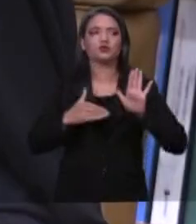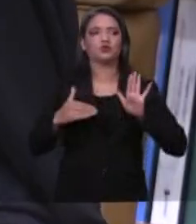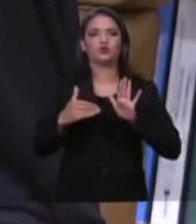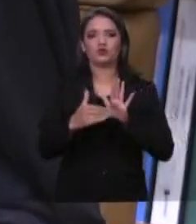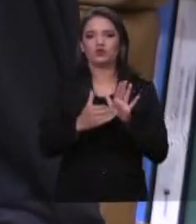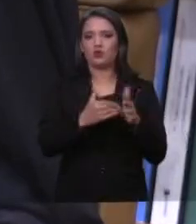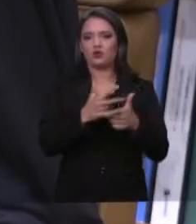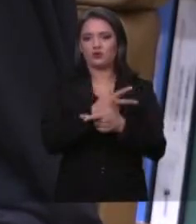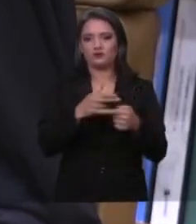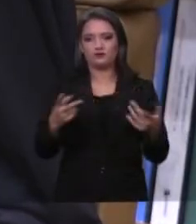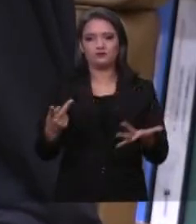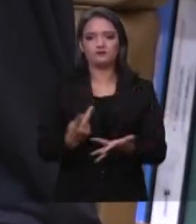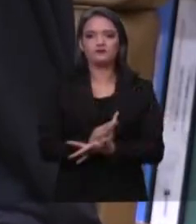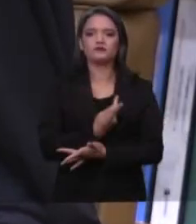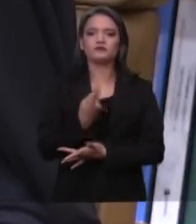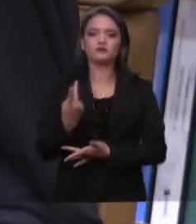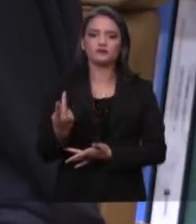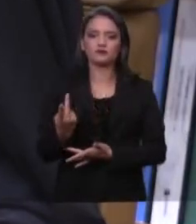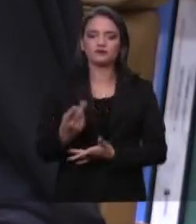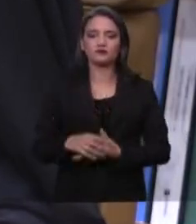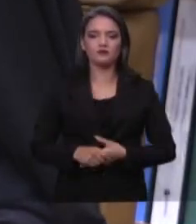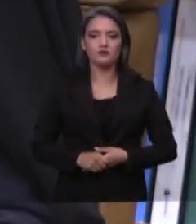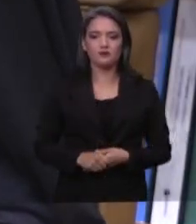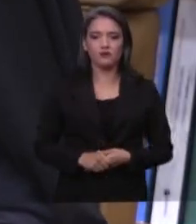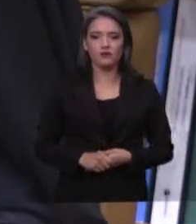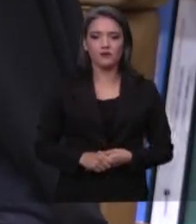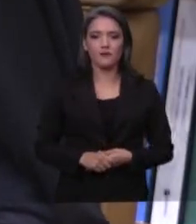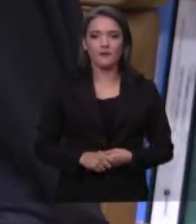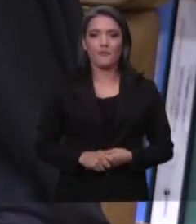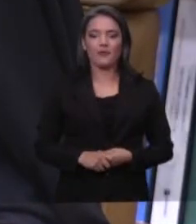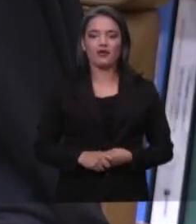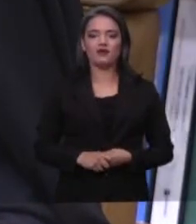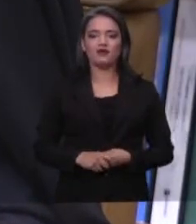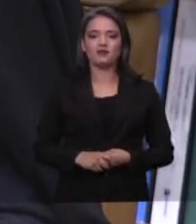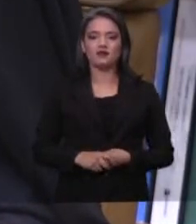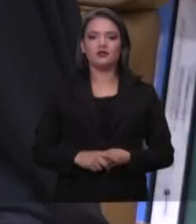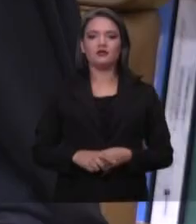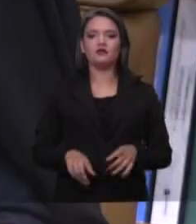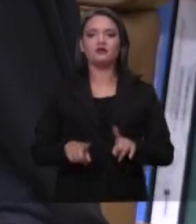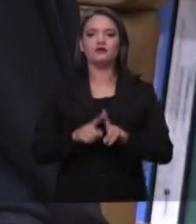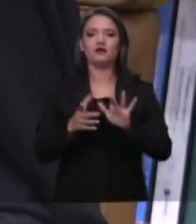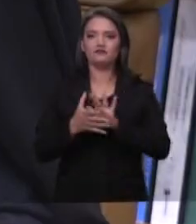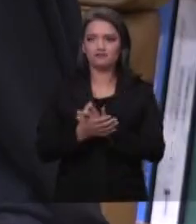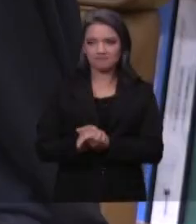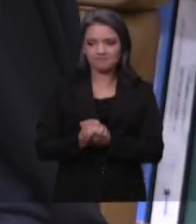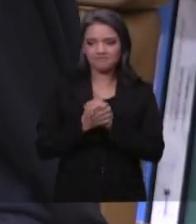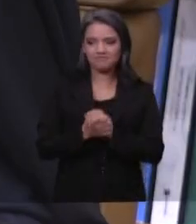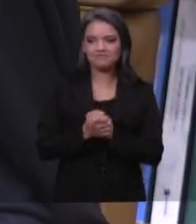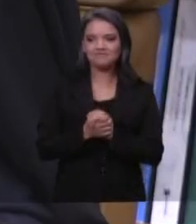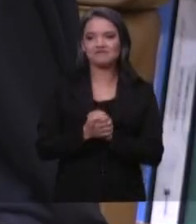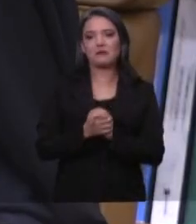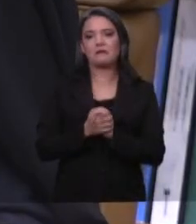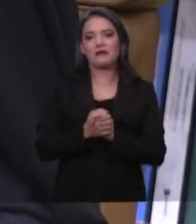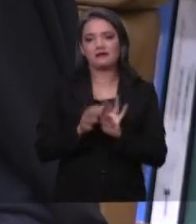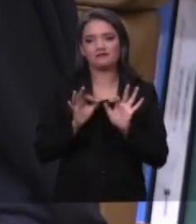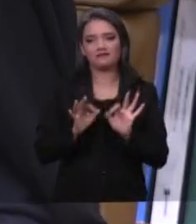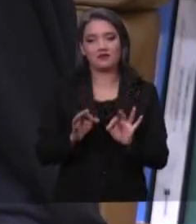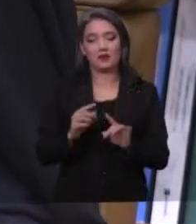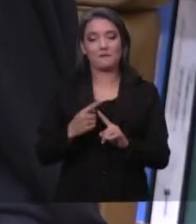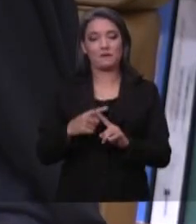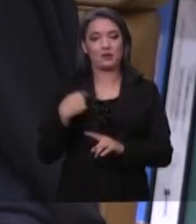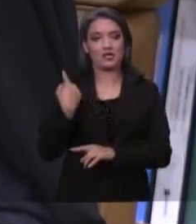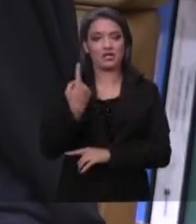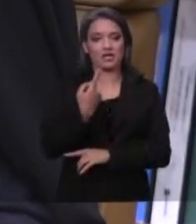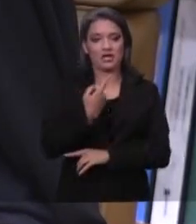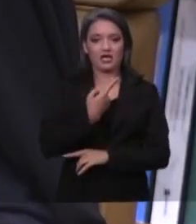envolvidas. E um cumprimento muito genuíno, porque nós sabemos os momentos, as